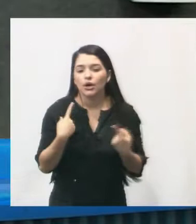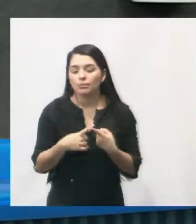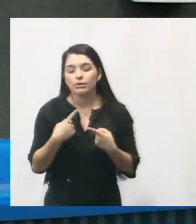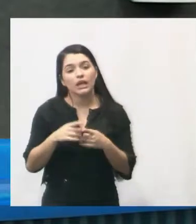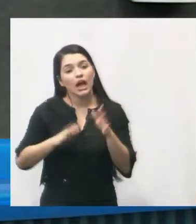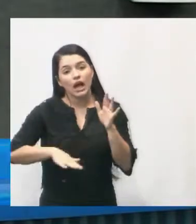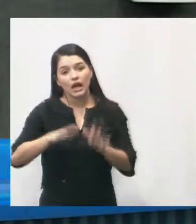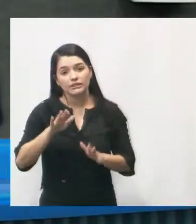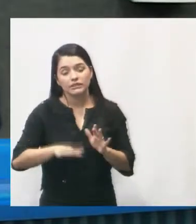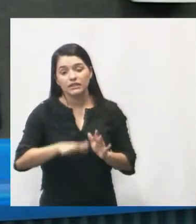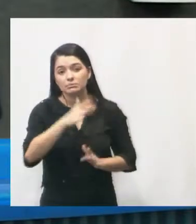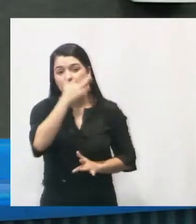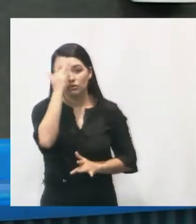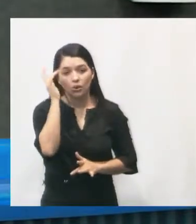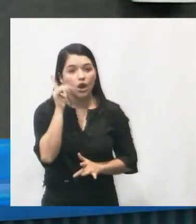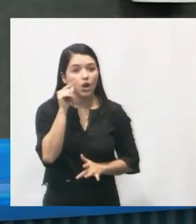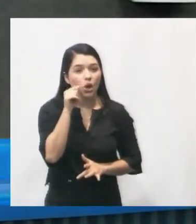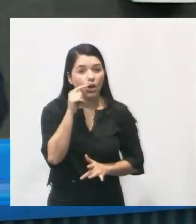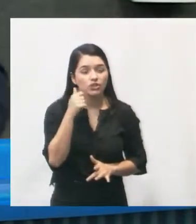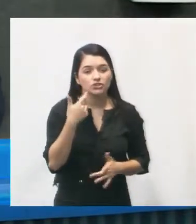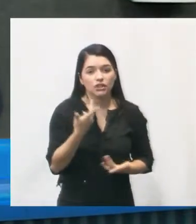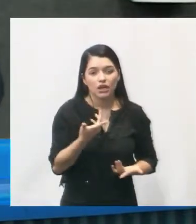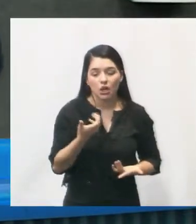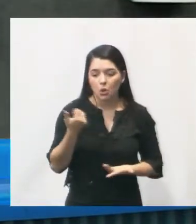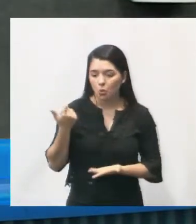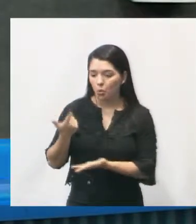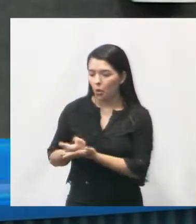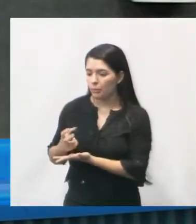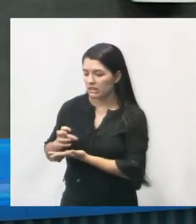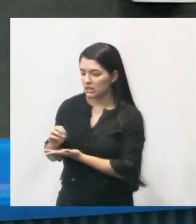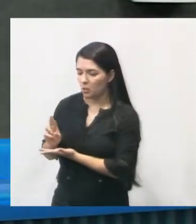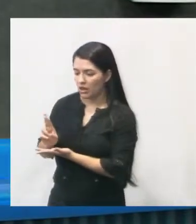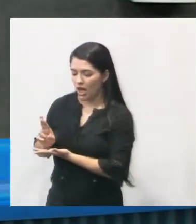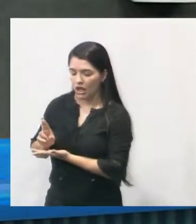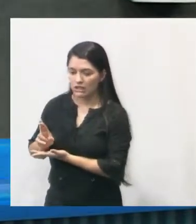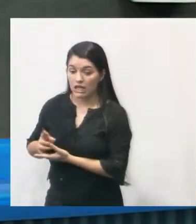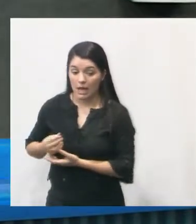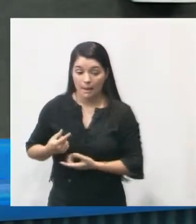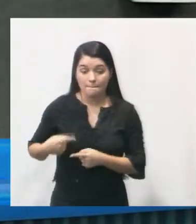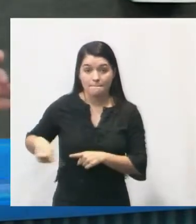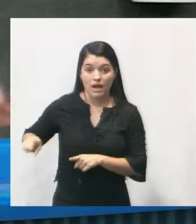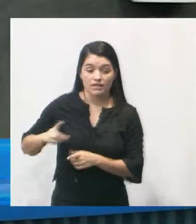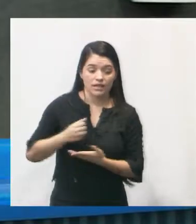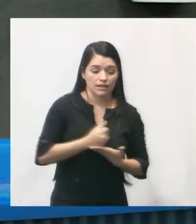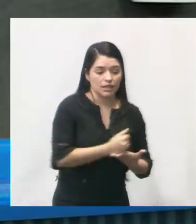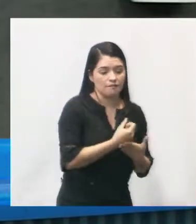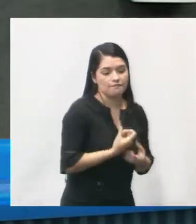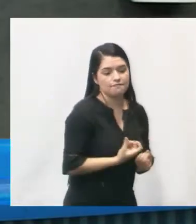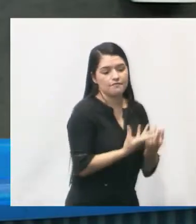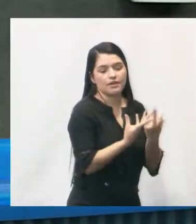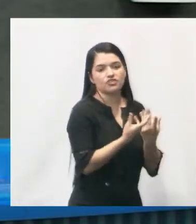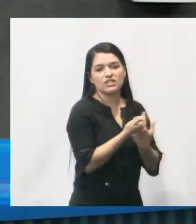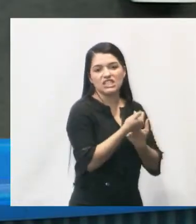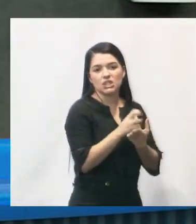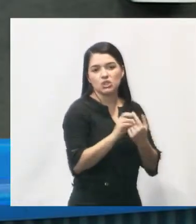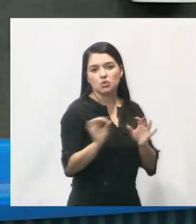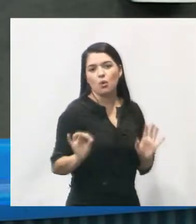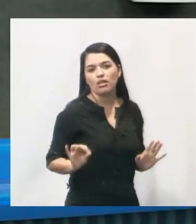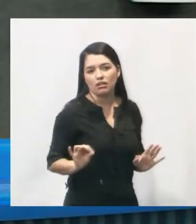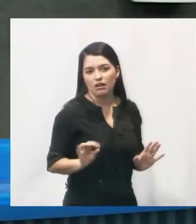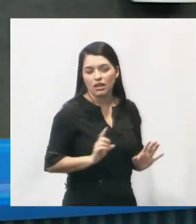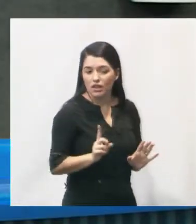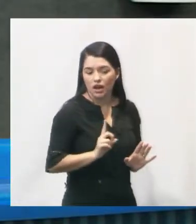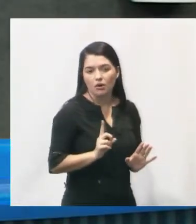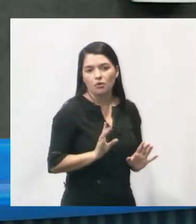por 50, mas quer vender por 150, mas aí no liquida desse ele vende por 60, vende por 70, ganha pouquinho, mas ganha. Mas vai desafogar a